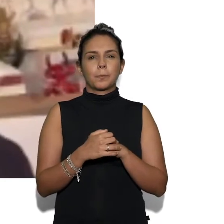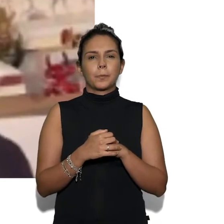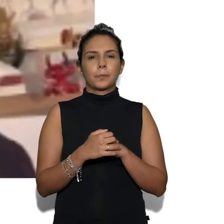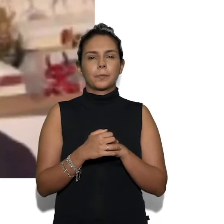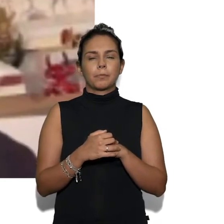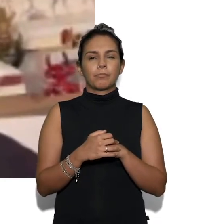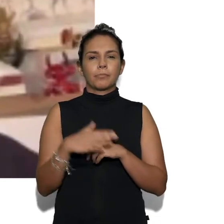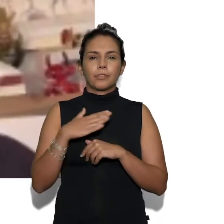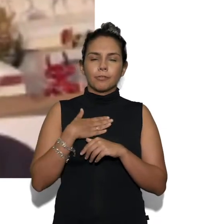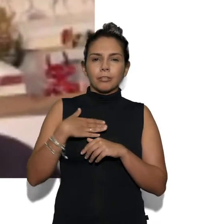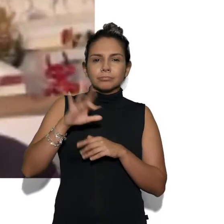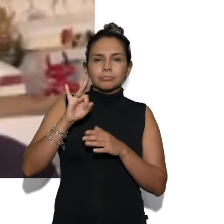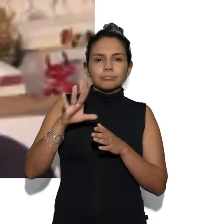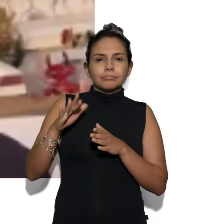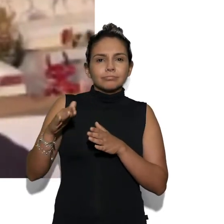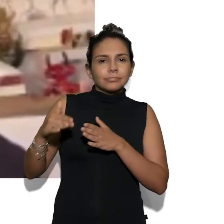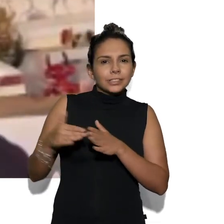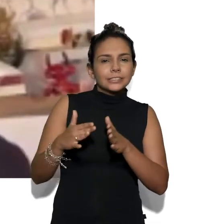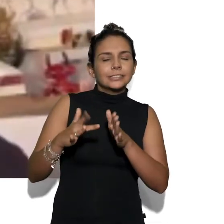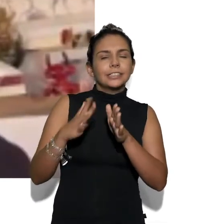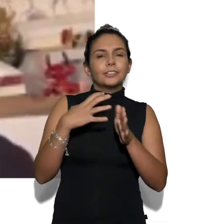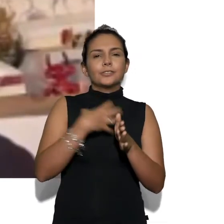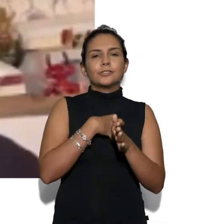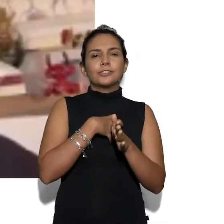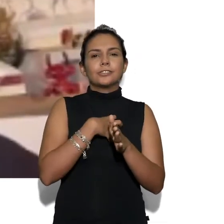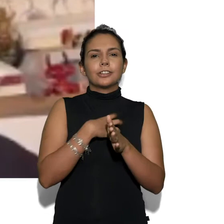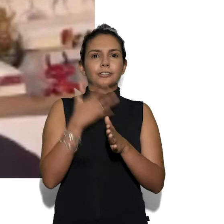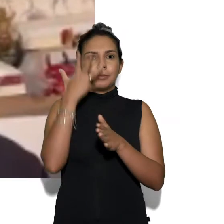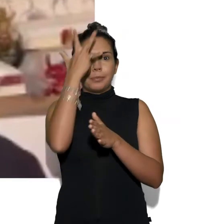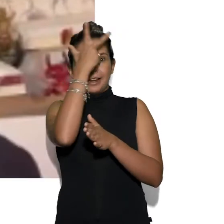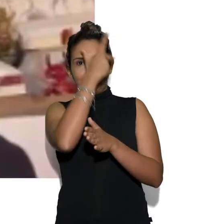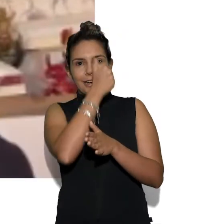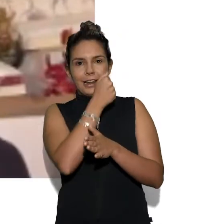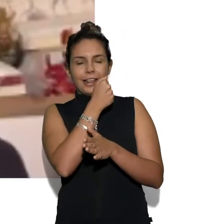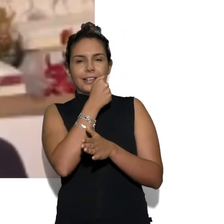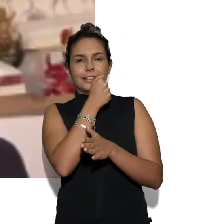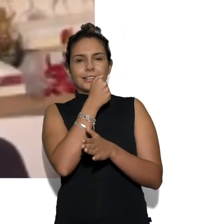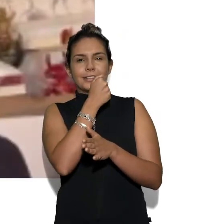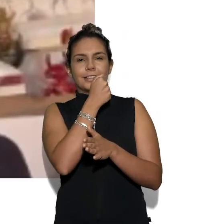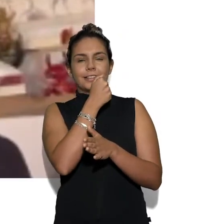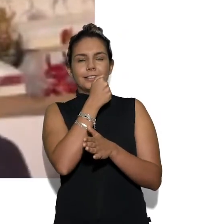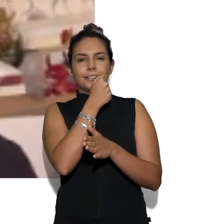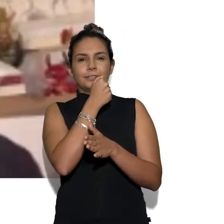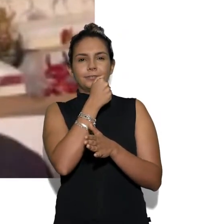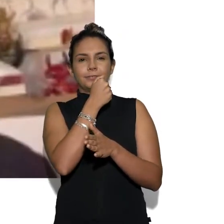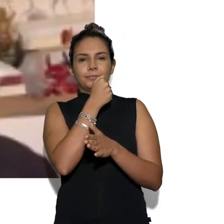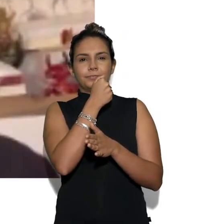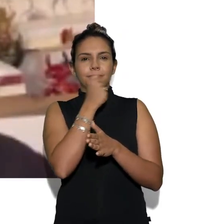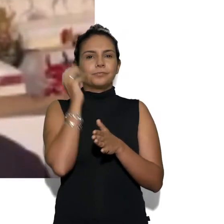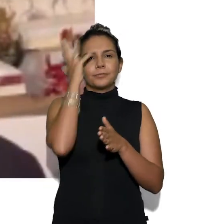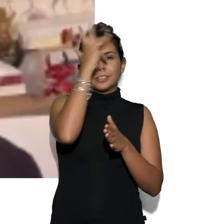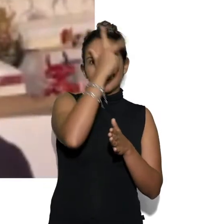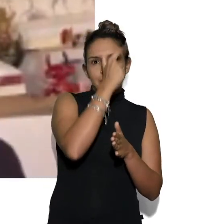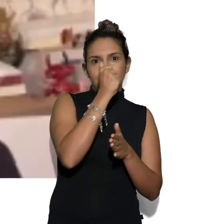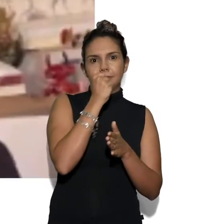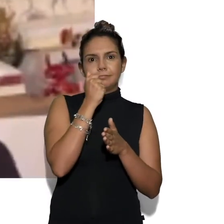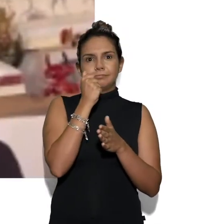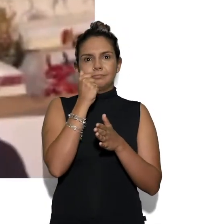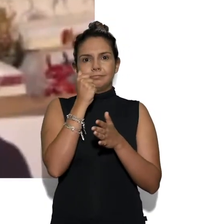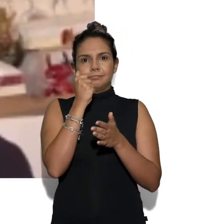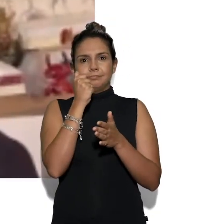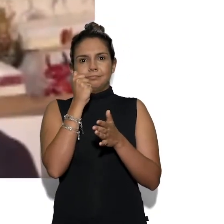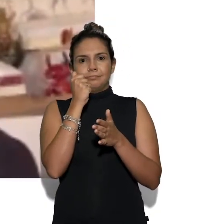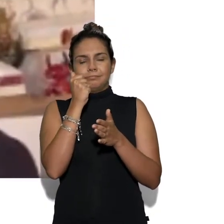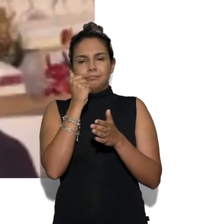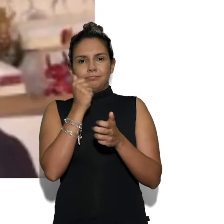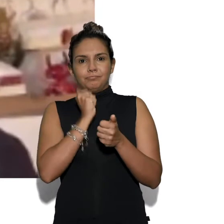eu fui seguindo só uma espécie de beleza das expressões, de beleza aflita das